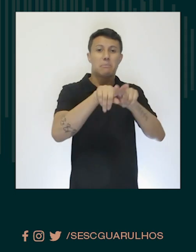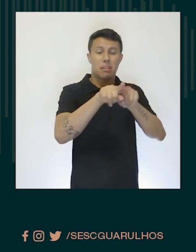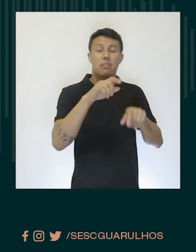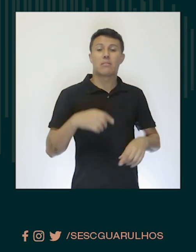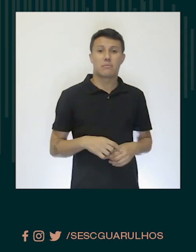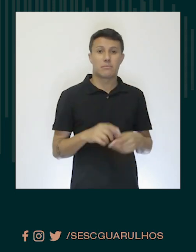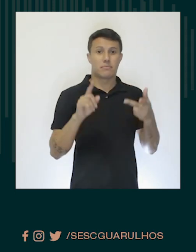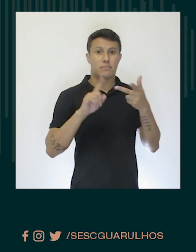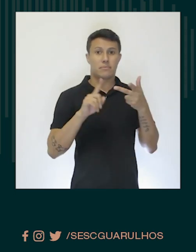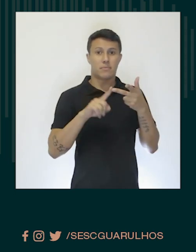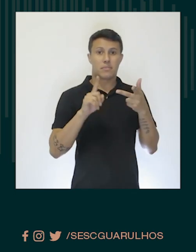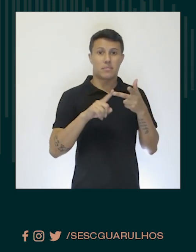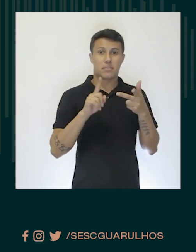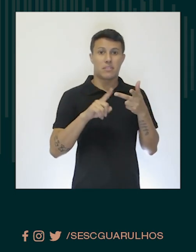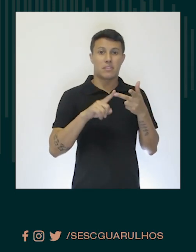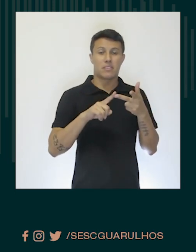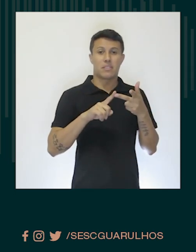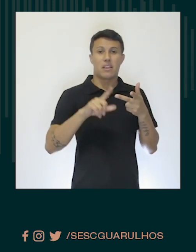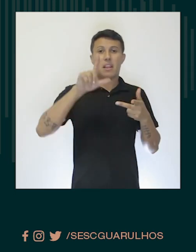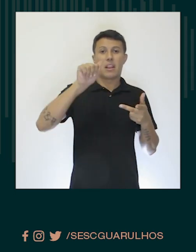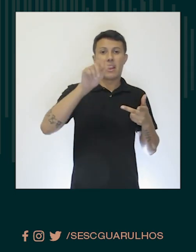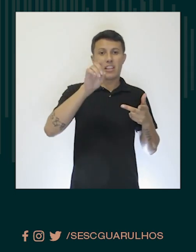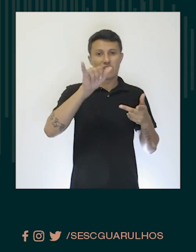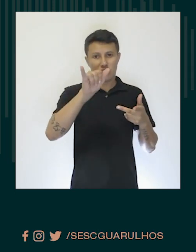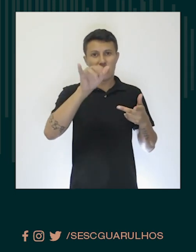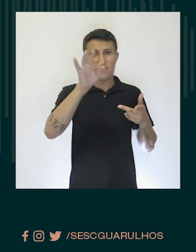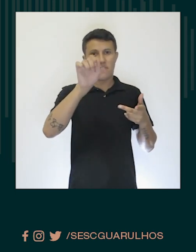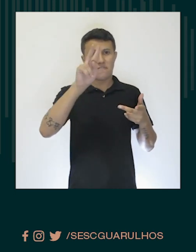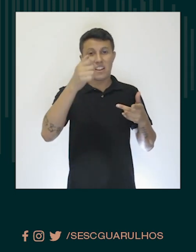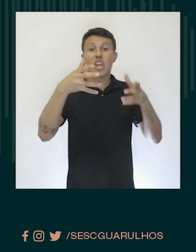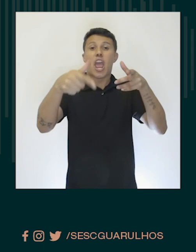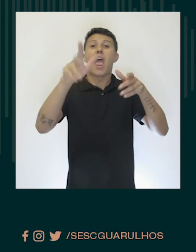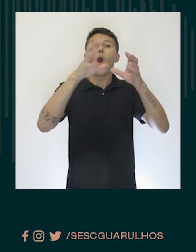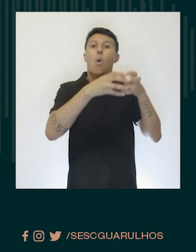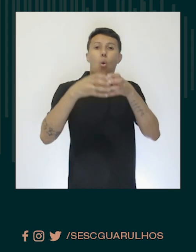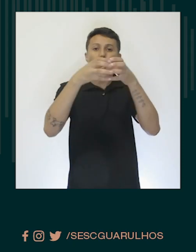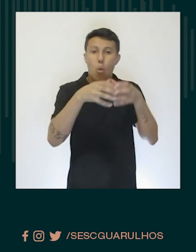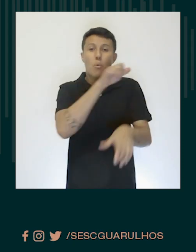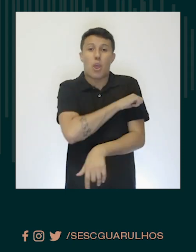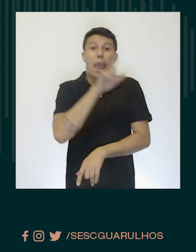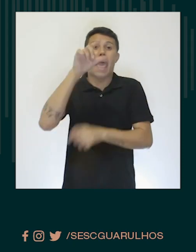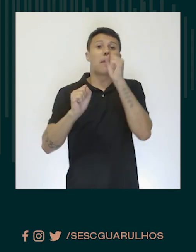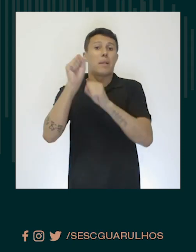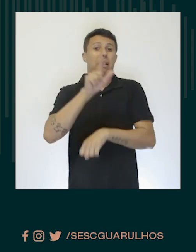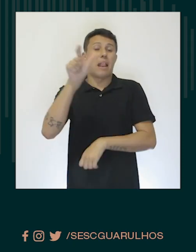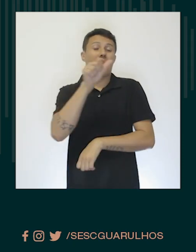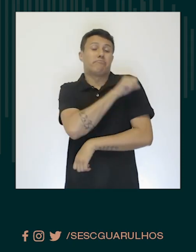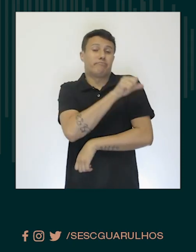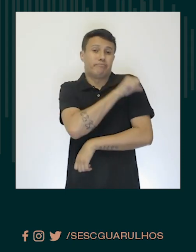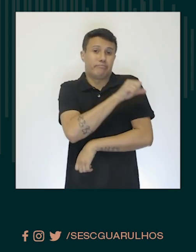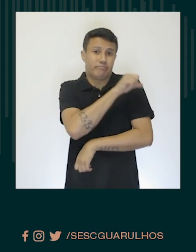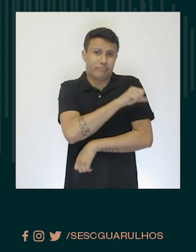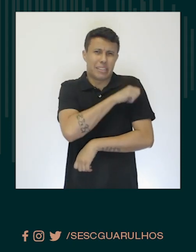E também tem o I Hate Cast, I Hate Flash. É um grupo de fotógrafos do Rio, é uma empresa, na verdade. Os